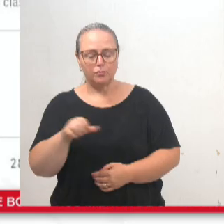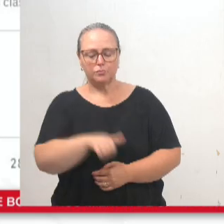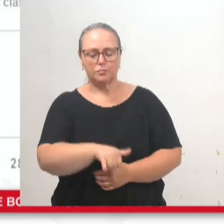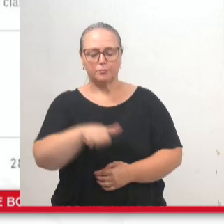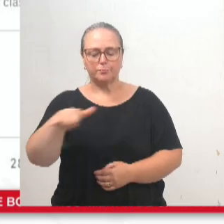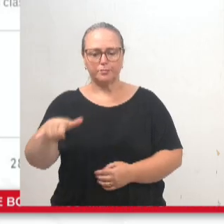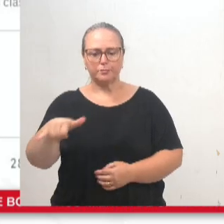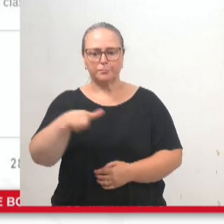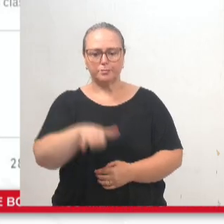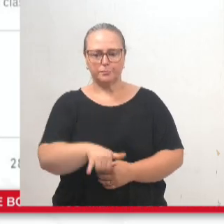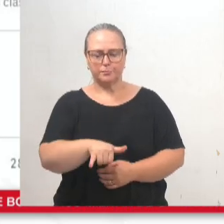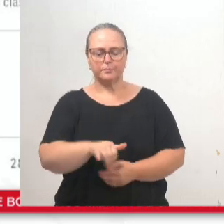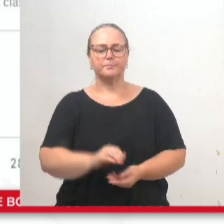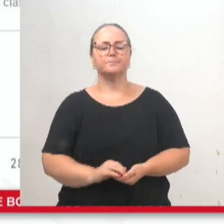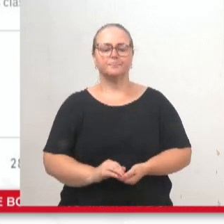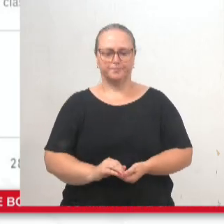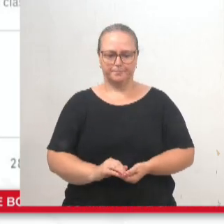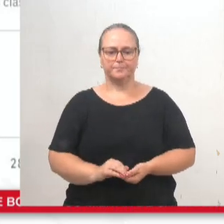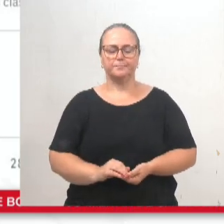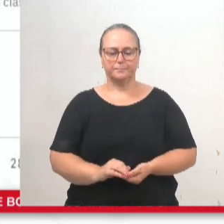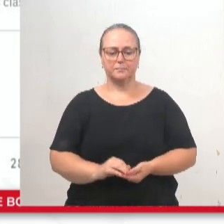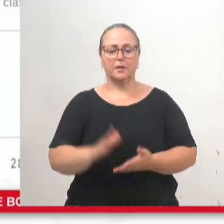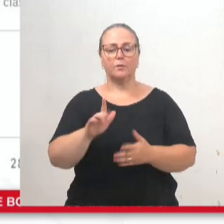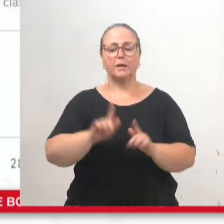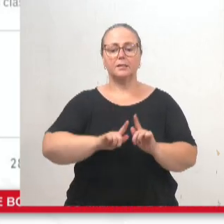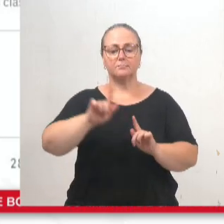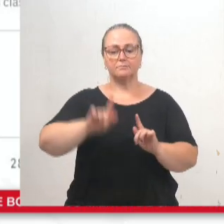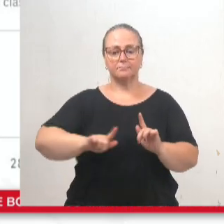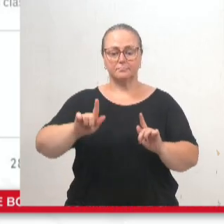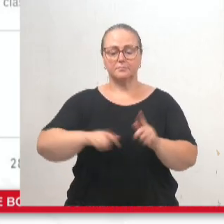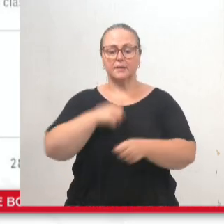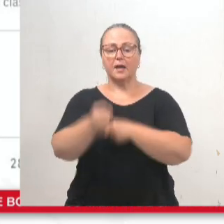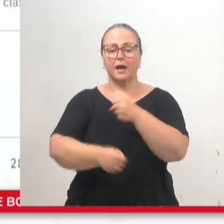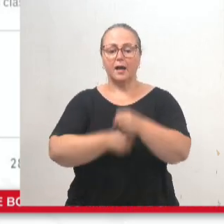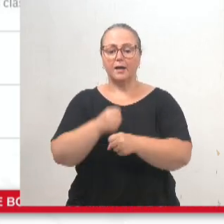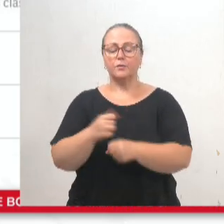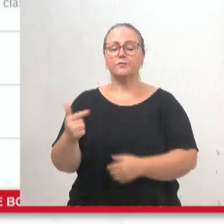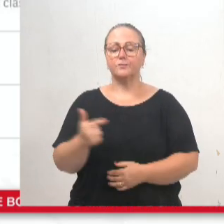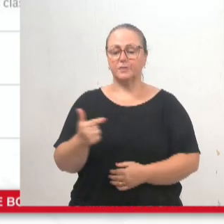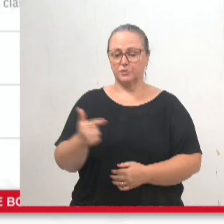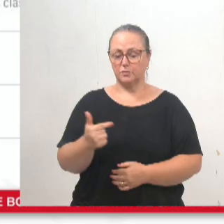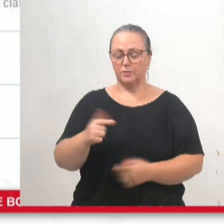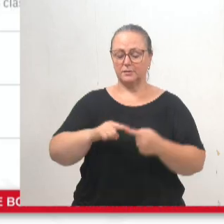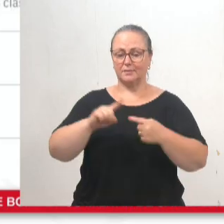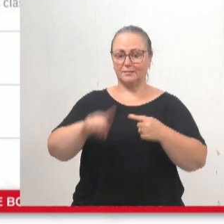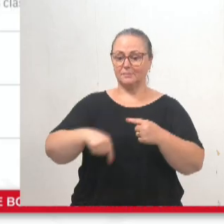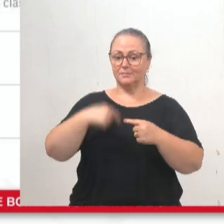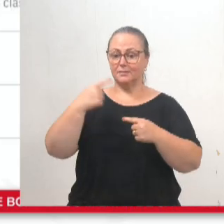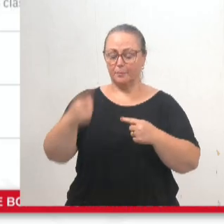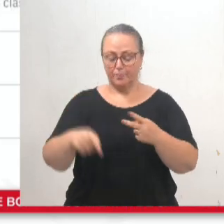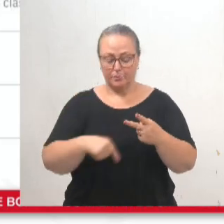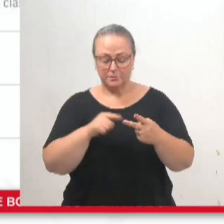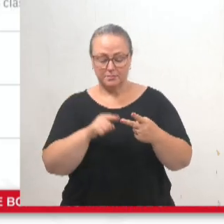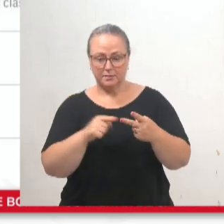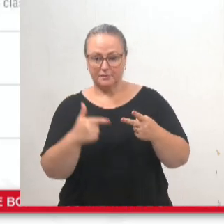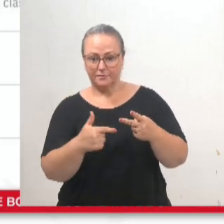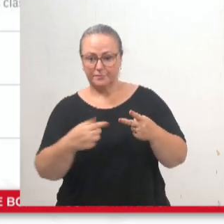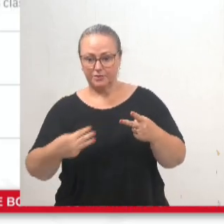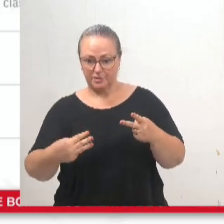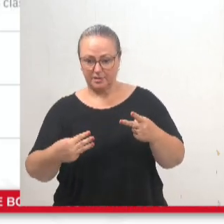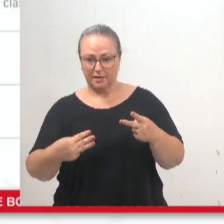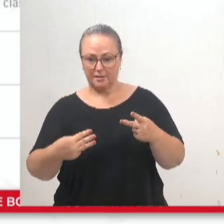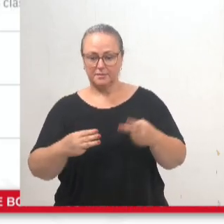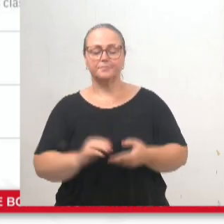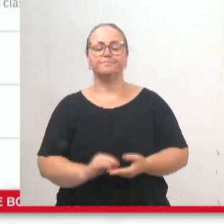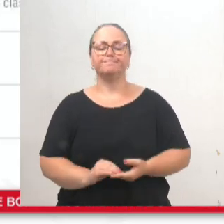gancho. Tá? Então, isso são as estatísticas de 2022. Já em 2023, com a central ainda em Blumenau,